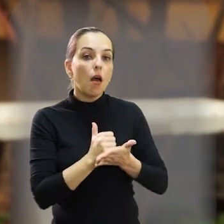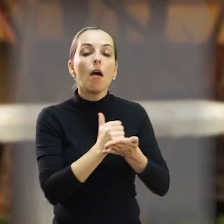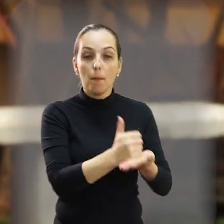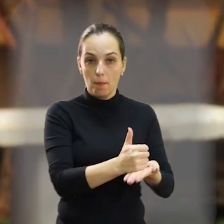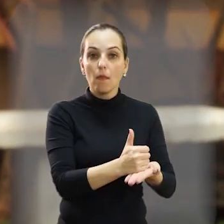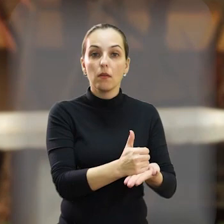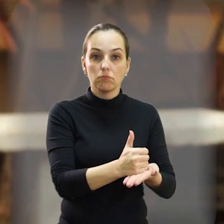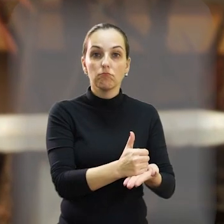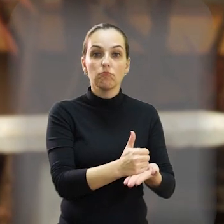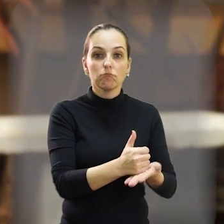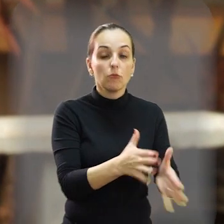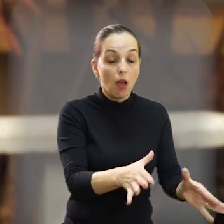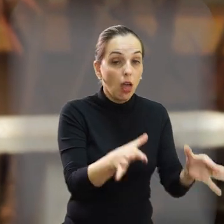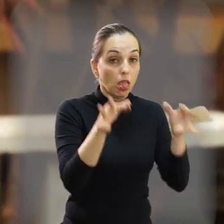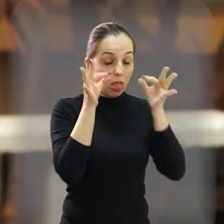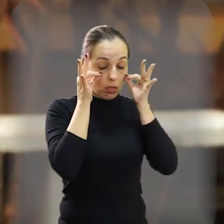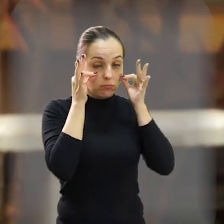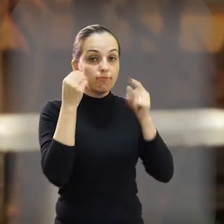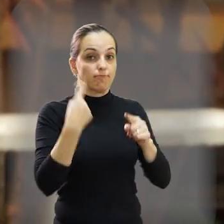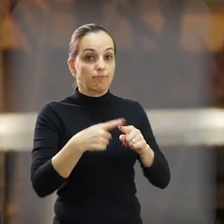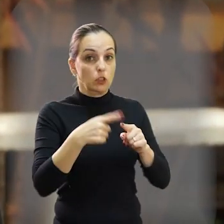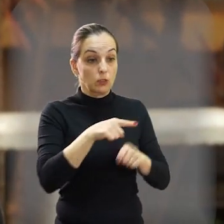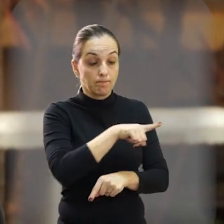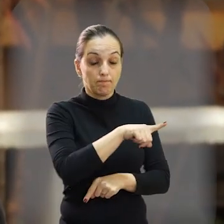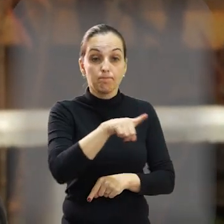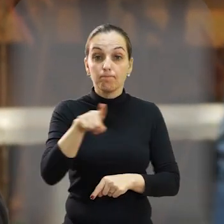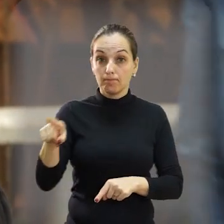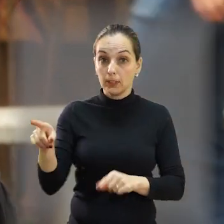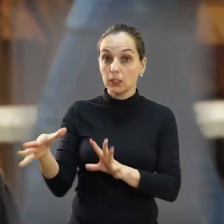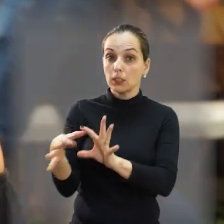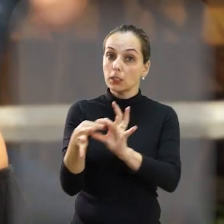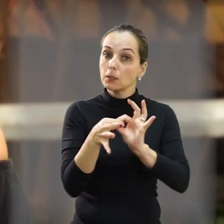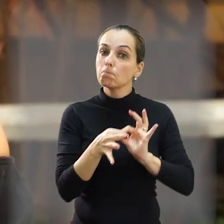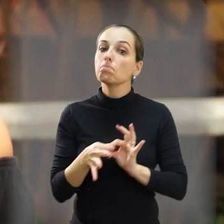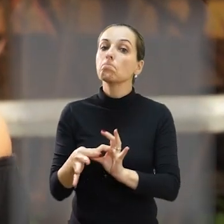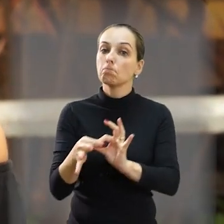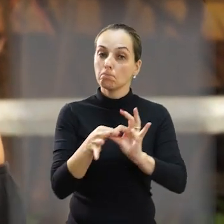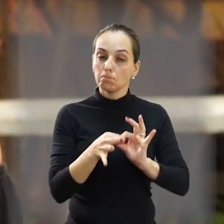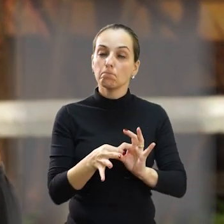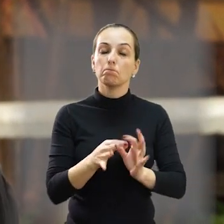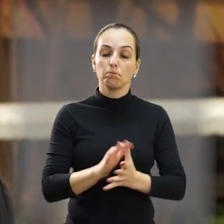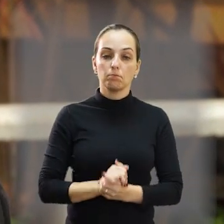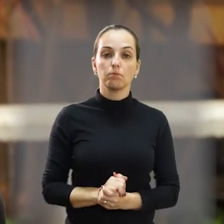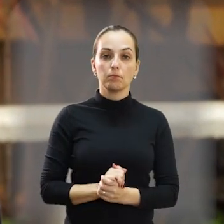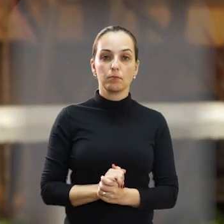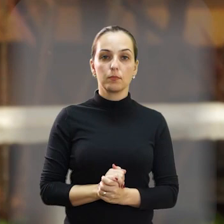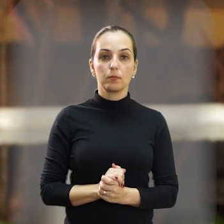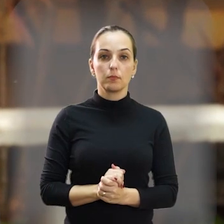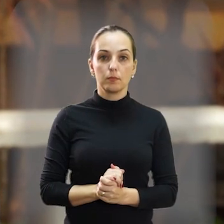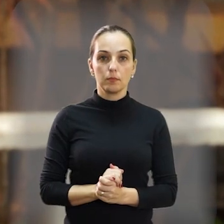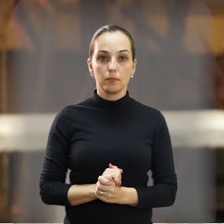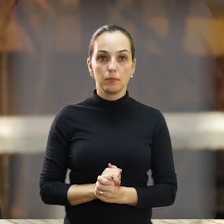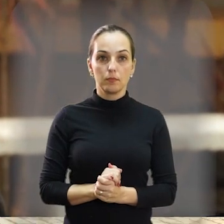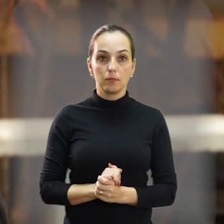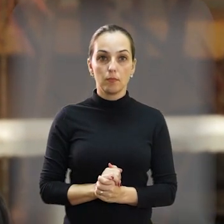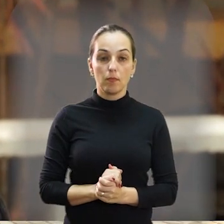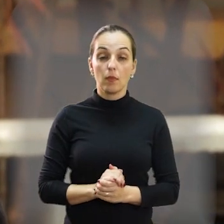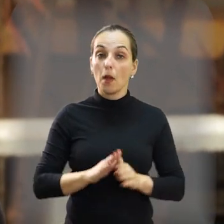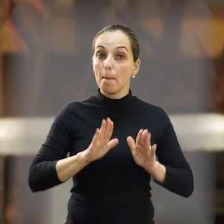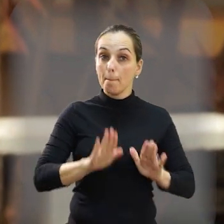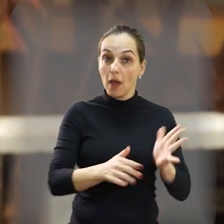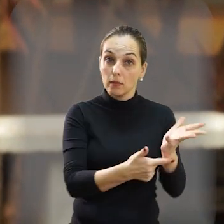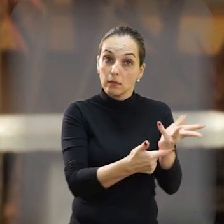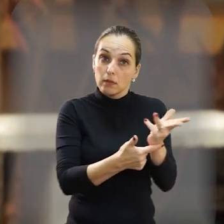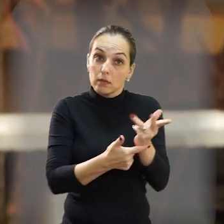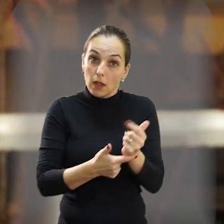eu acredito que ele esteja com um olhar mais atento até pelos nossos artistas, que estão mais